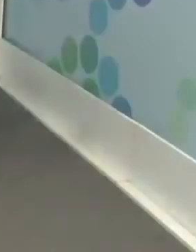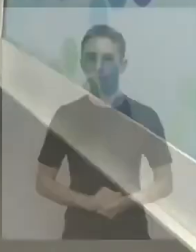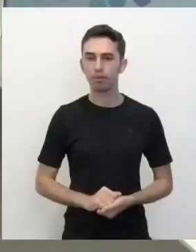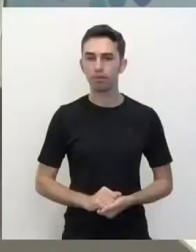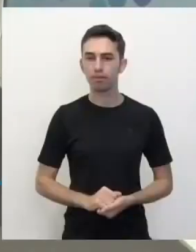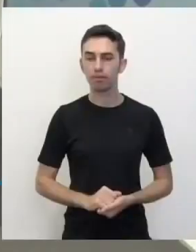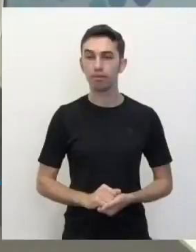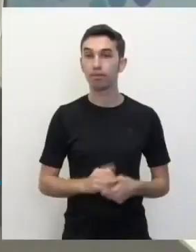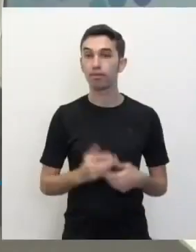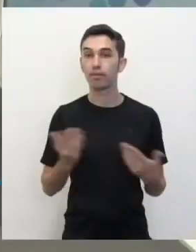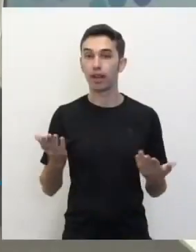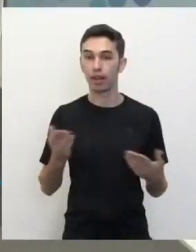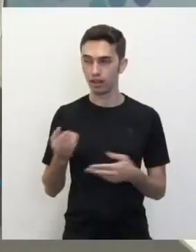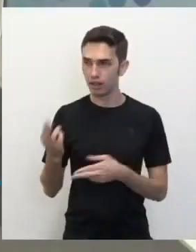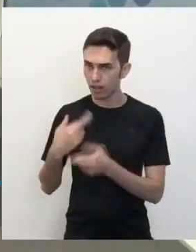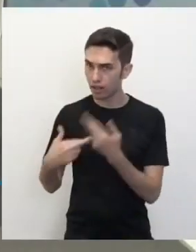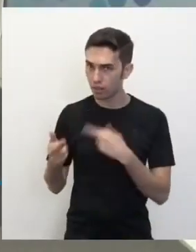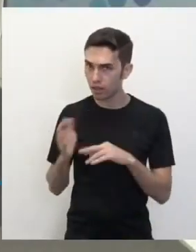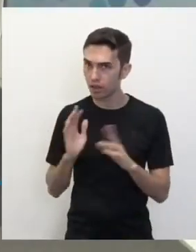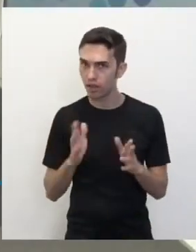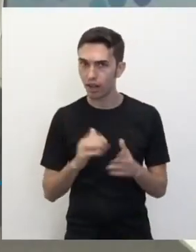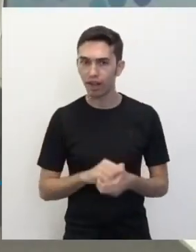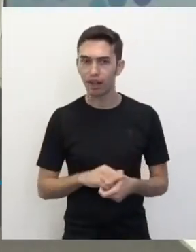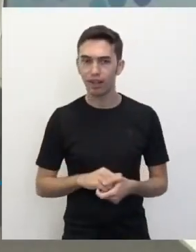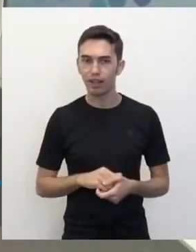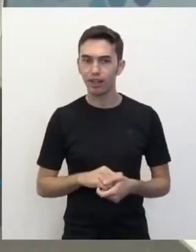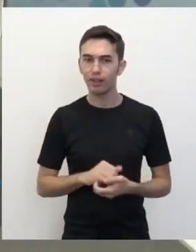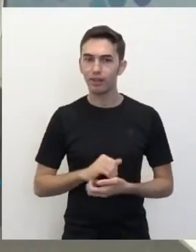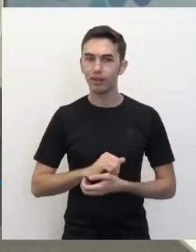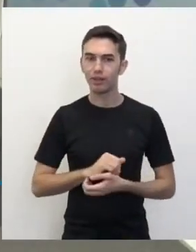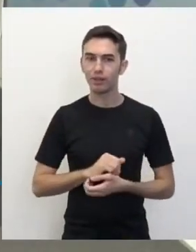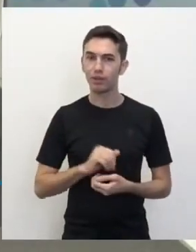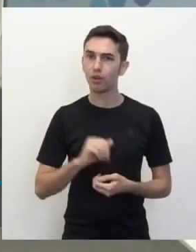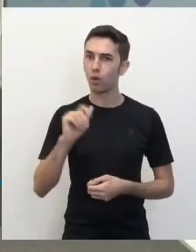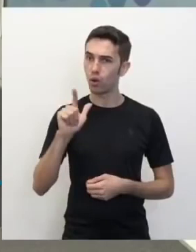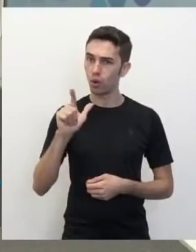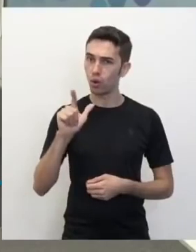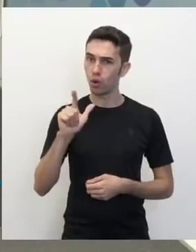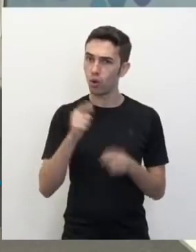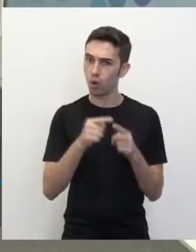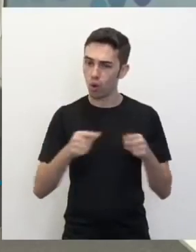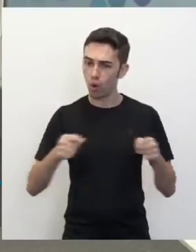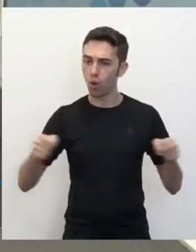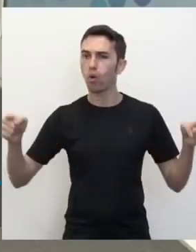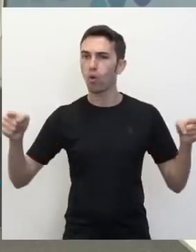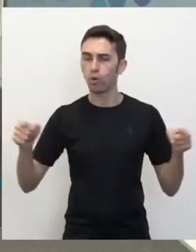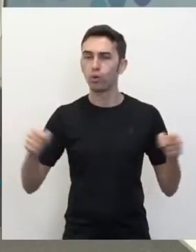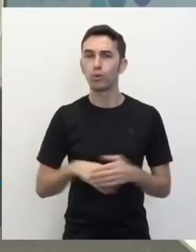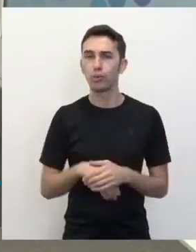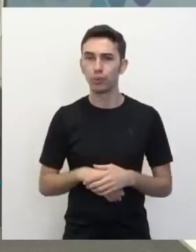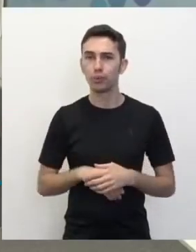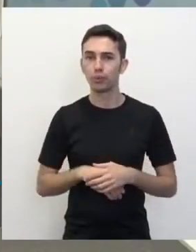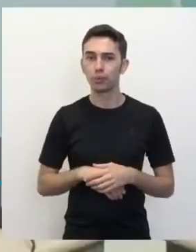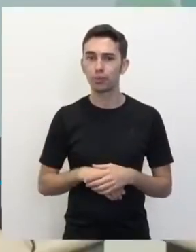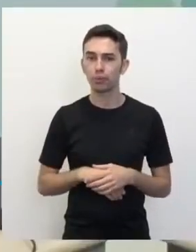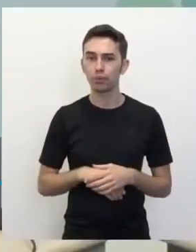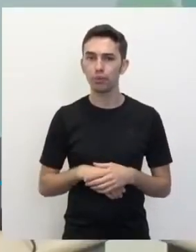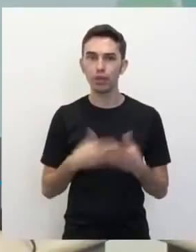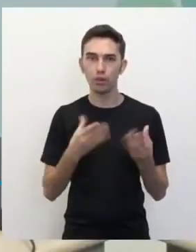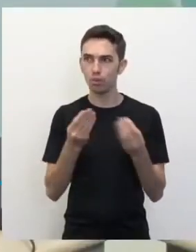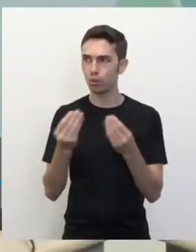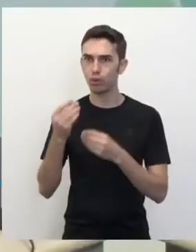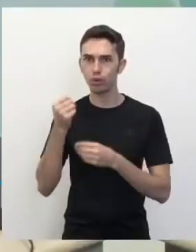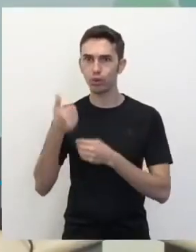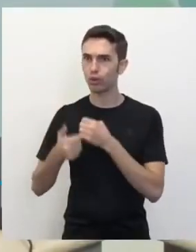E aí, professor, já estão respondendo? Isso aqui colocaram longo. Longo. Colocaram... chovendo longo aqui,